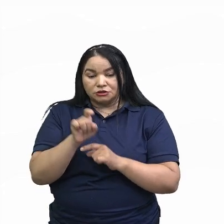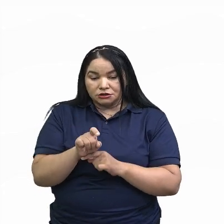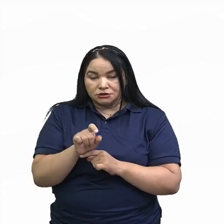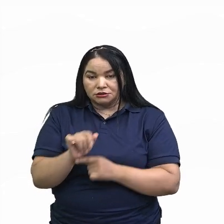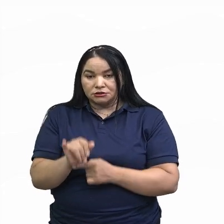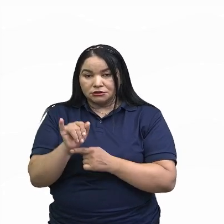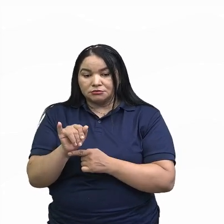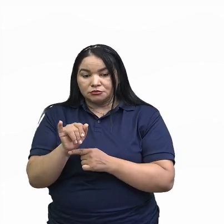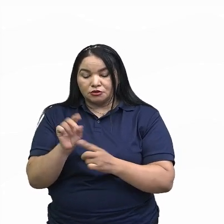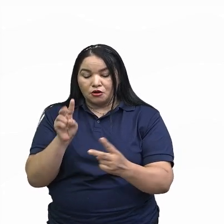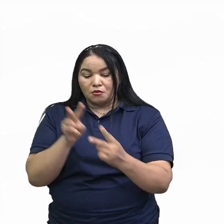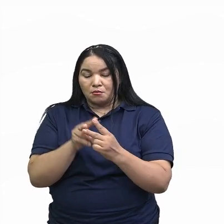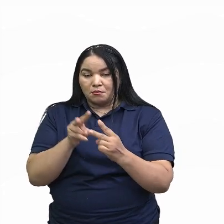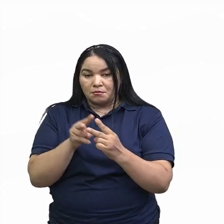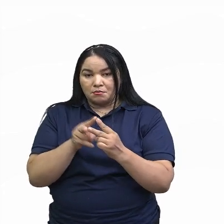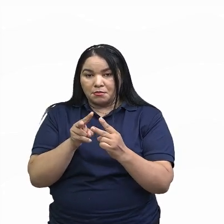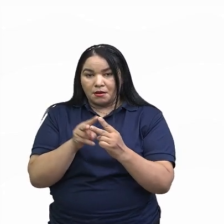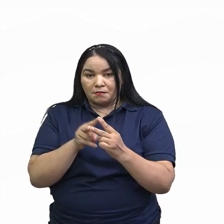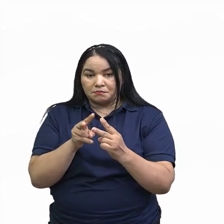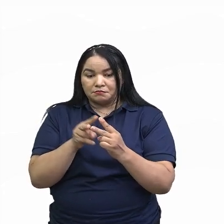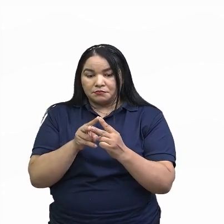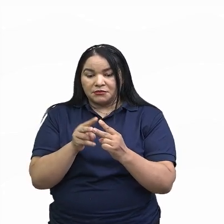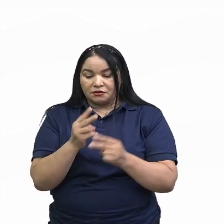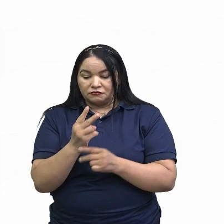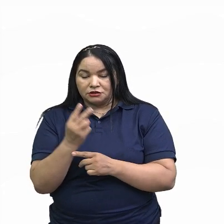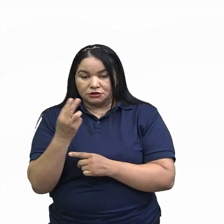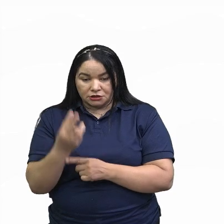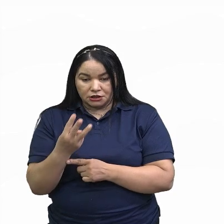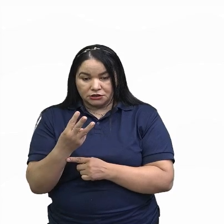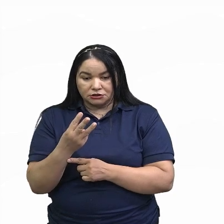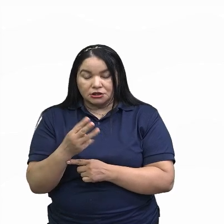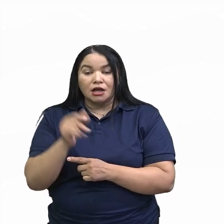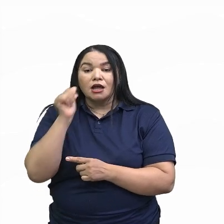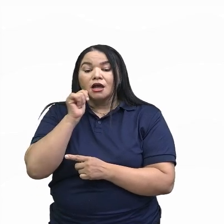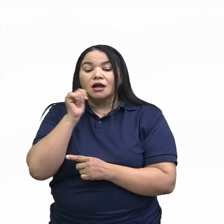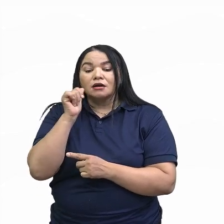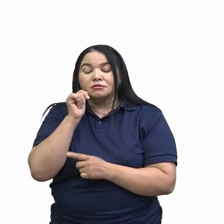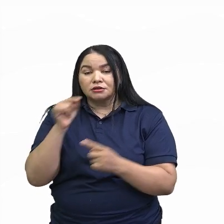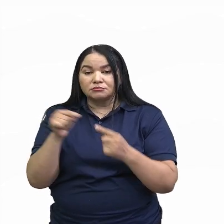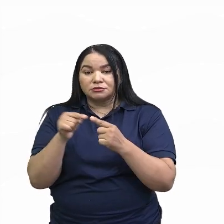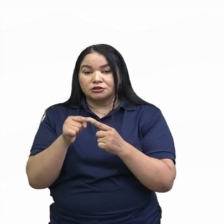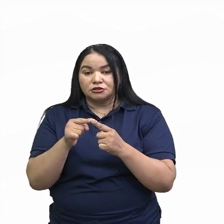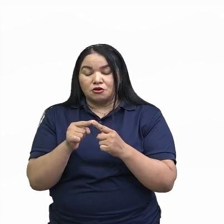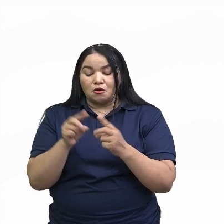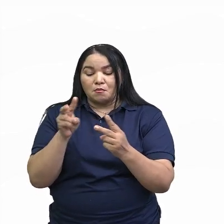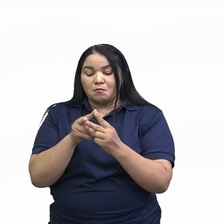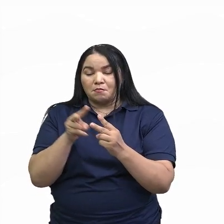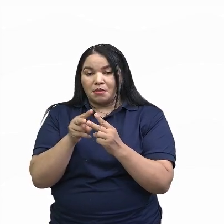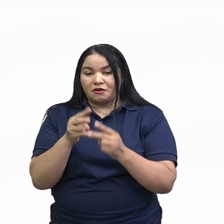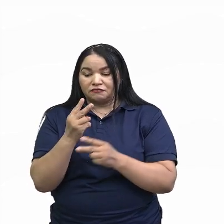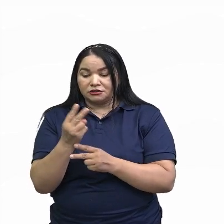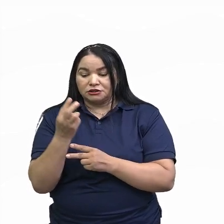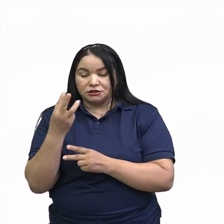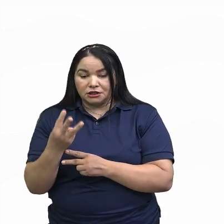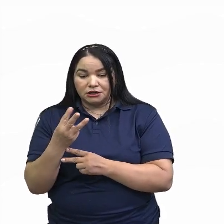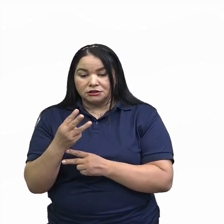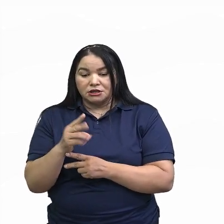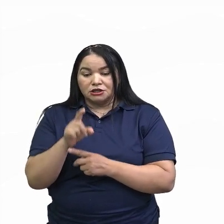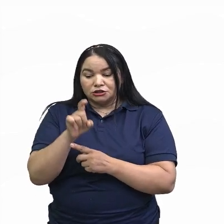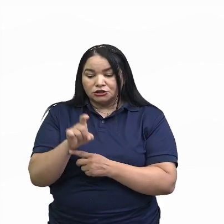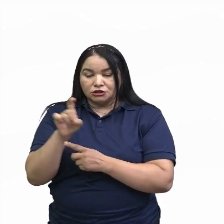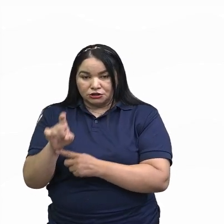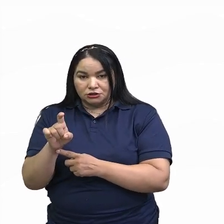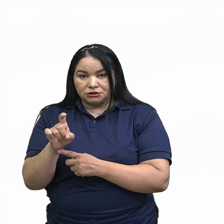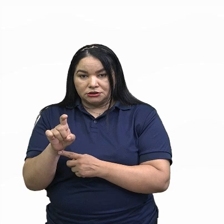par 23, que é o XY, do feminino, que o último par 23 é o XX, certo? Aí a gente